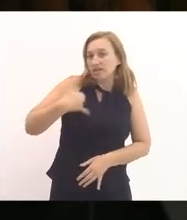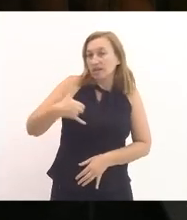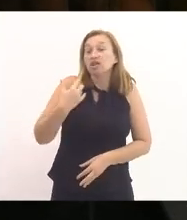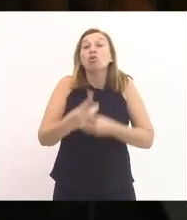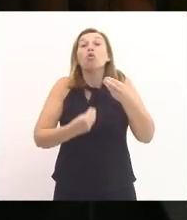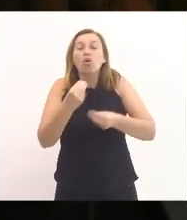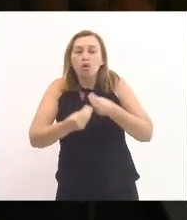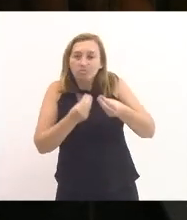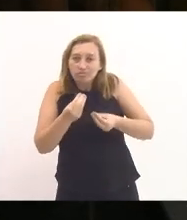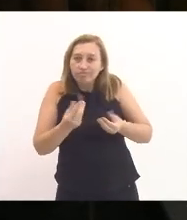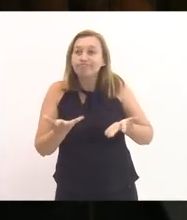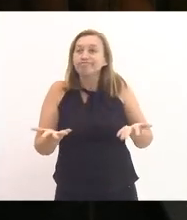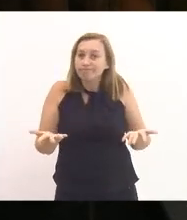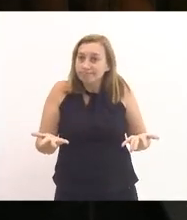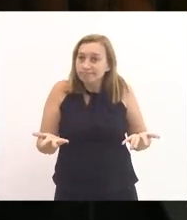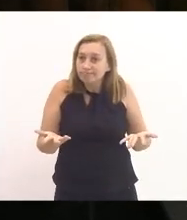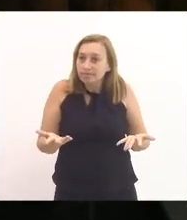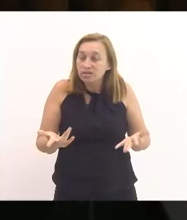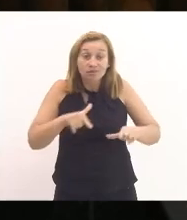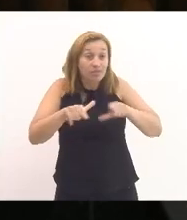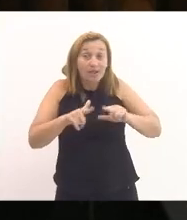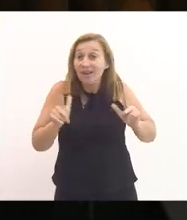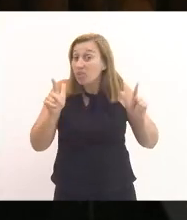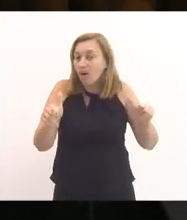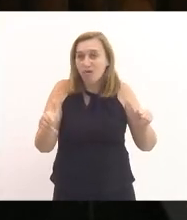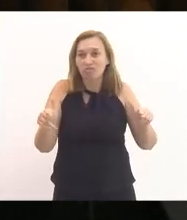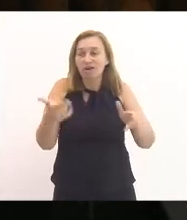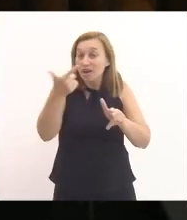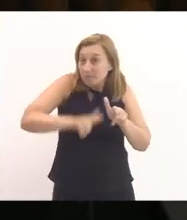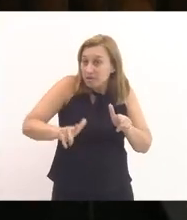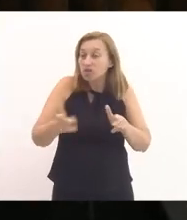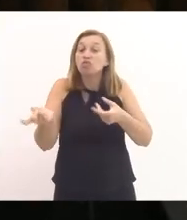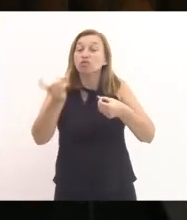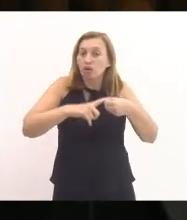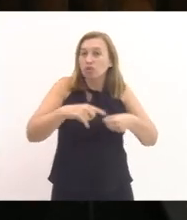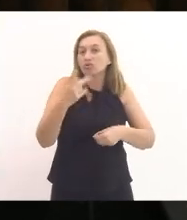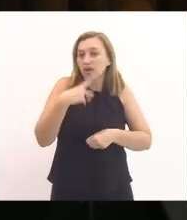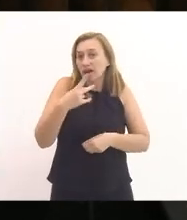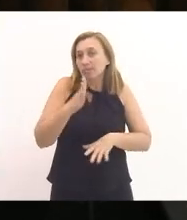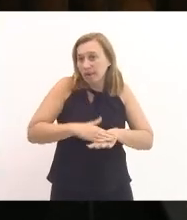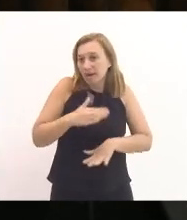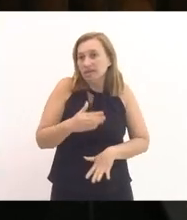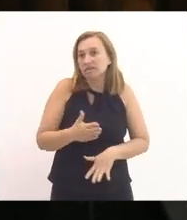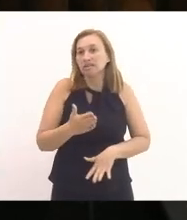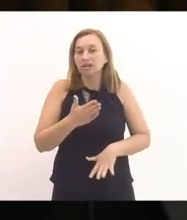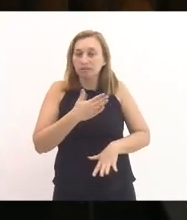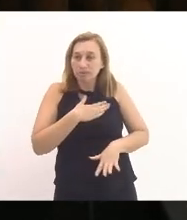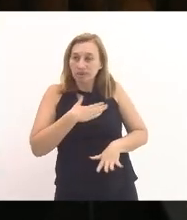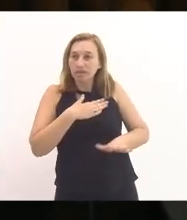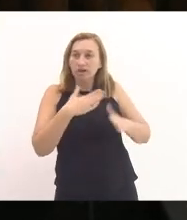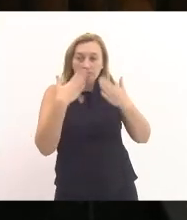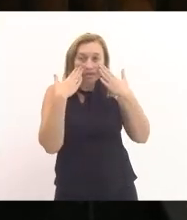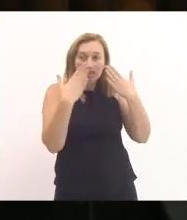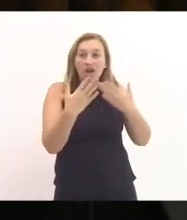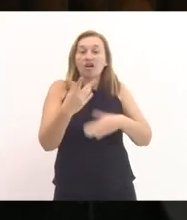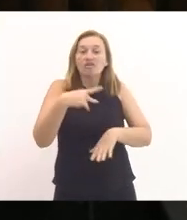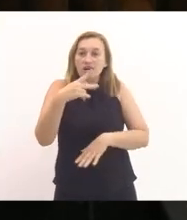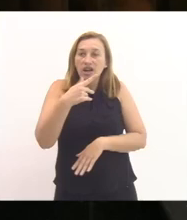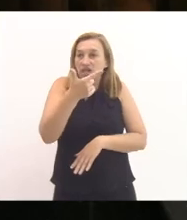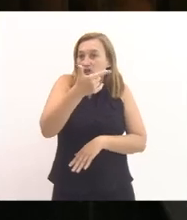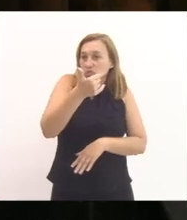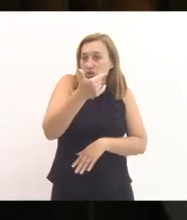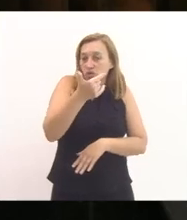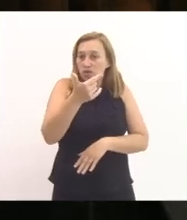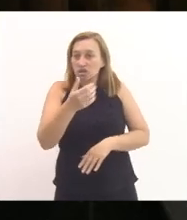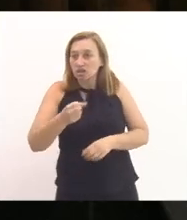que a gente vai justificar isso o serviço mesmo repito volta um pouco mais na minha apresentação falei que dos